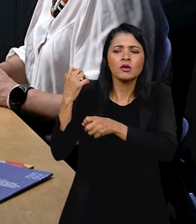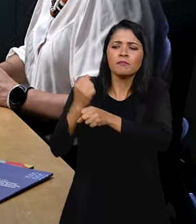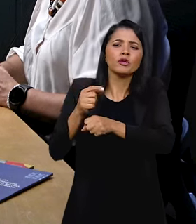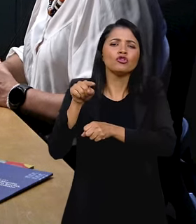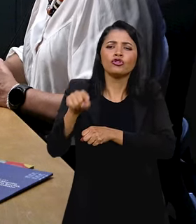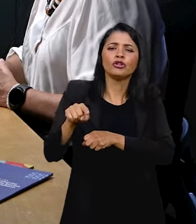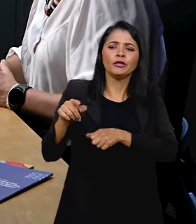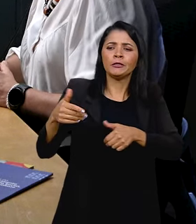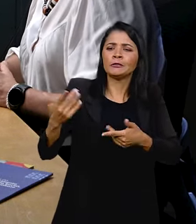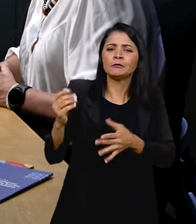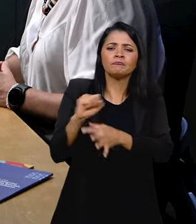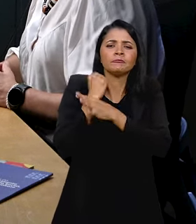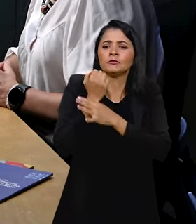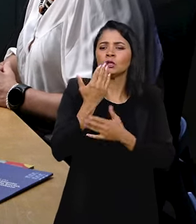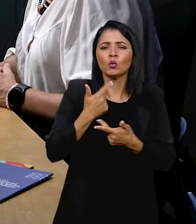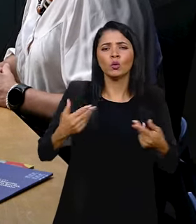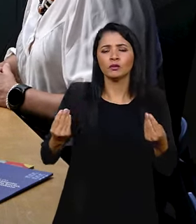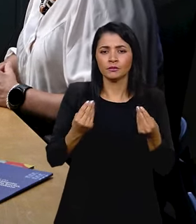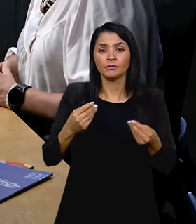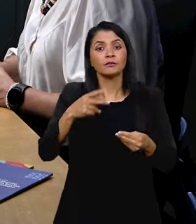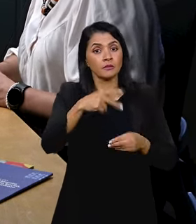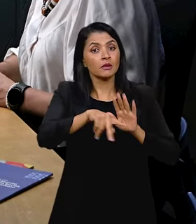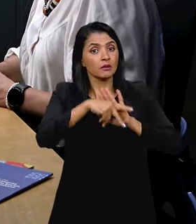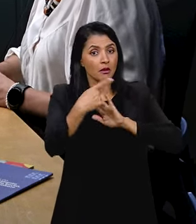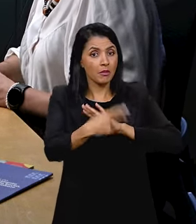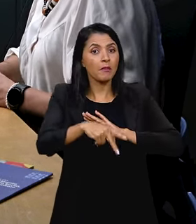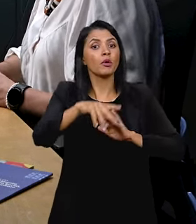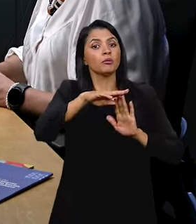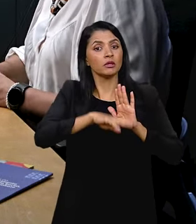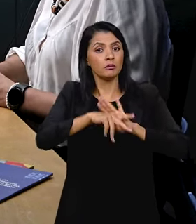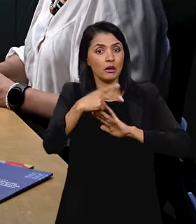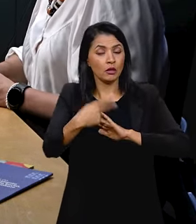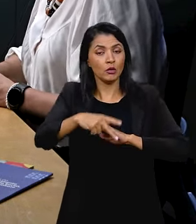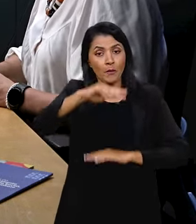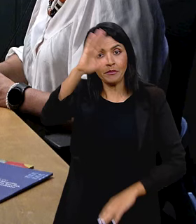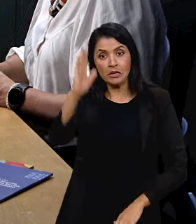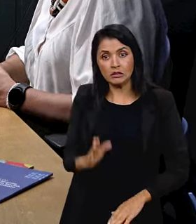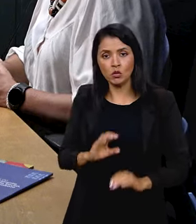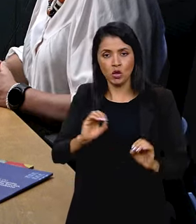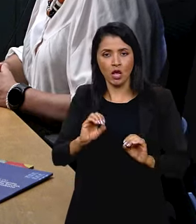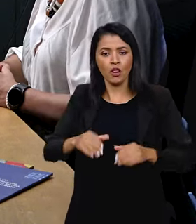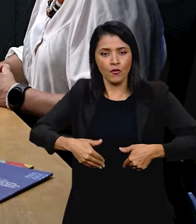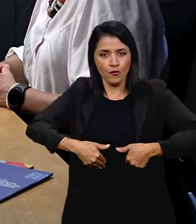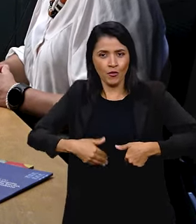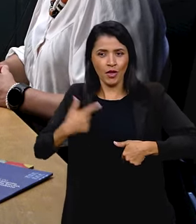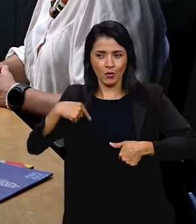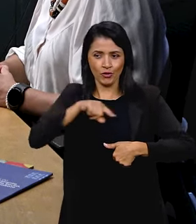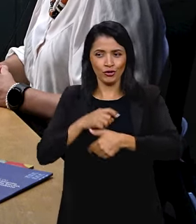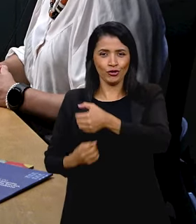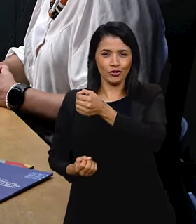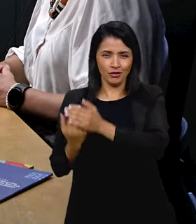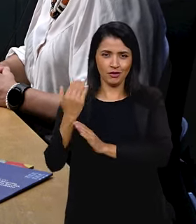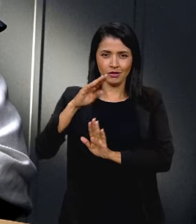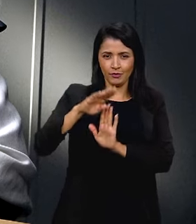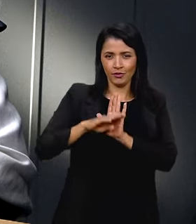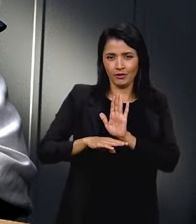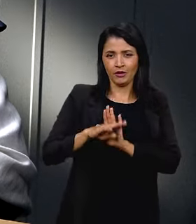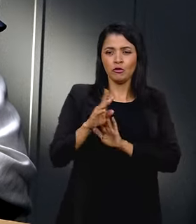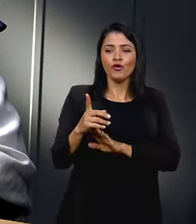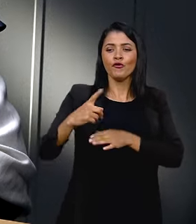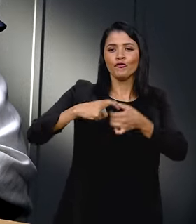alimentar bem E isso também é uma ação do Brasil sem fome quando a gente elabora o Brasil sem fome a gente